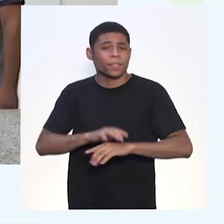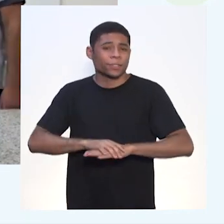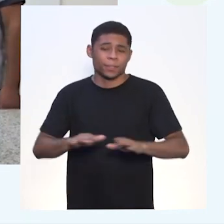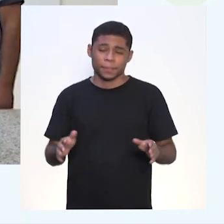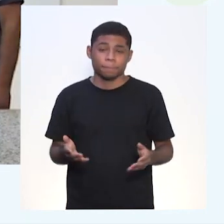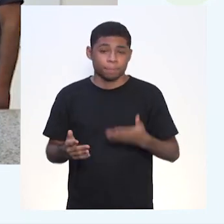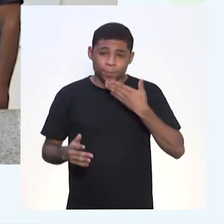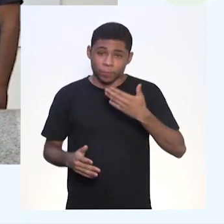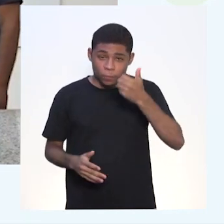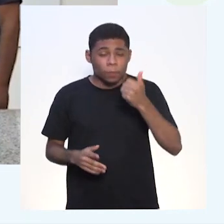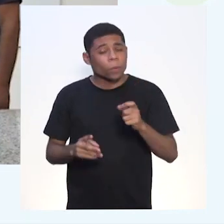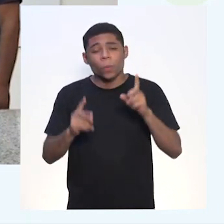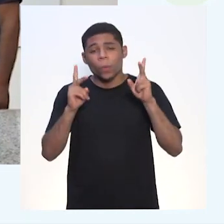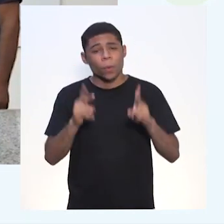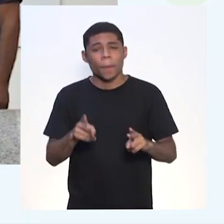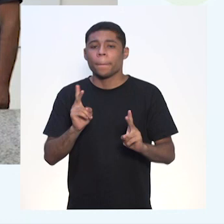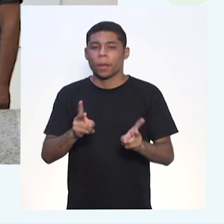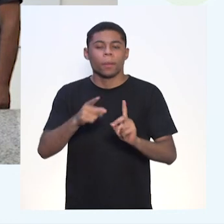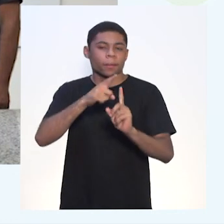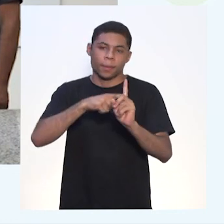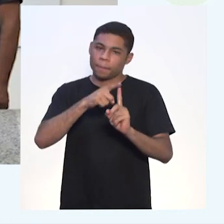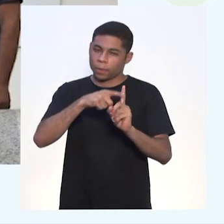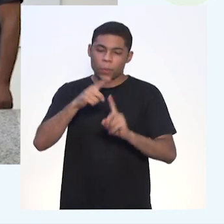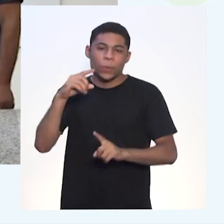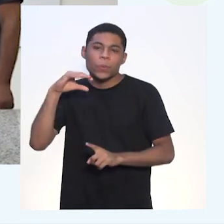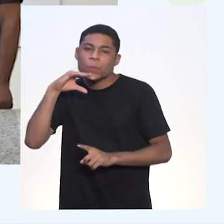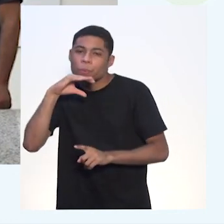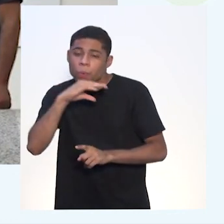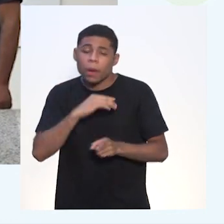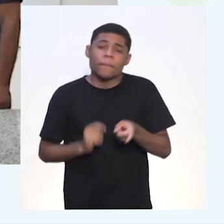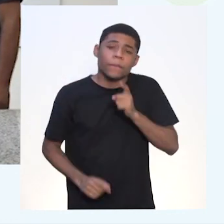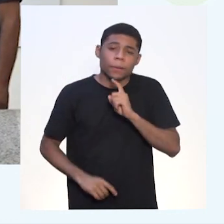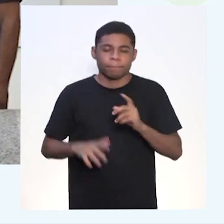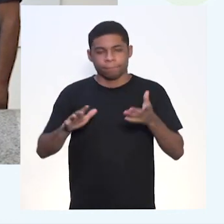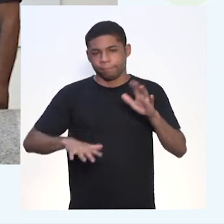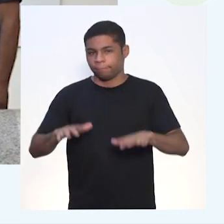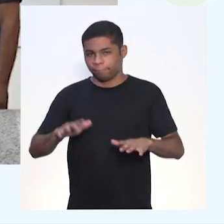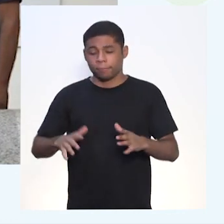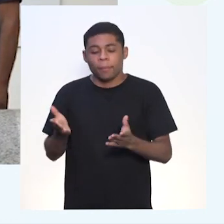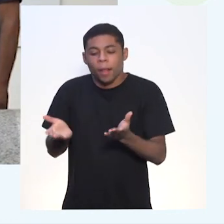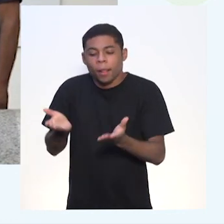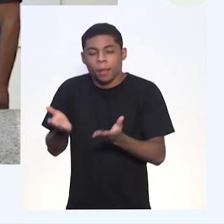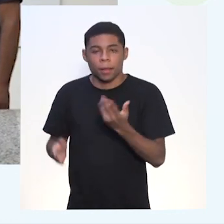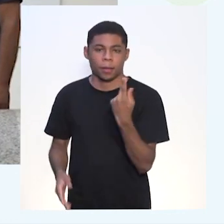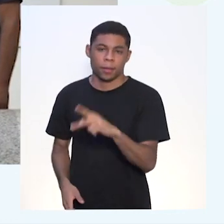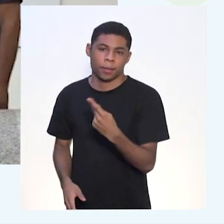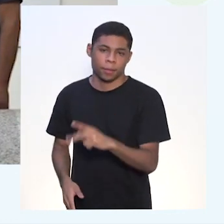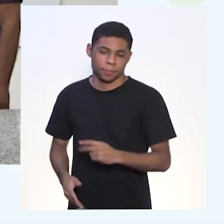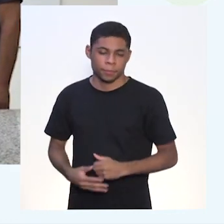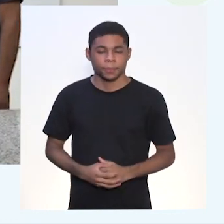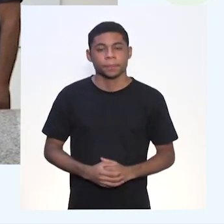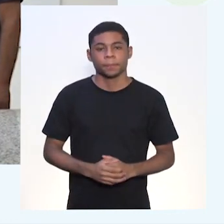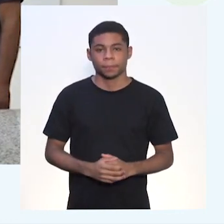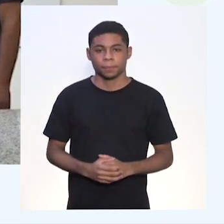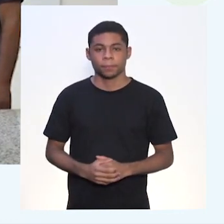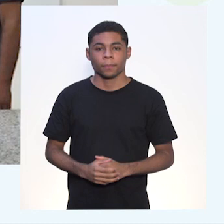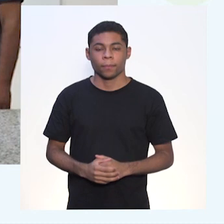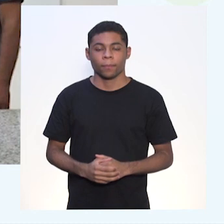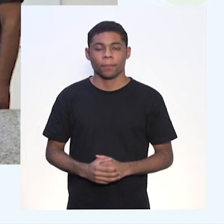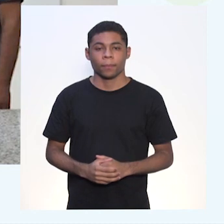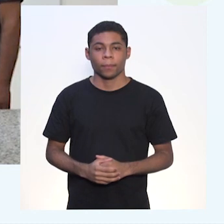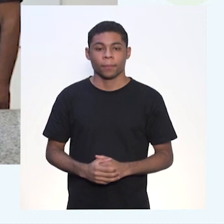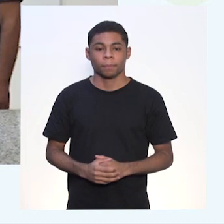tá? Então a mesma coisa acontece com a temperatura nessas reações que entram em equilíbrio químico, nessas reações que elas não se